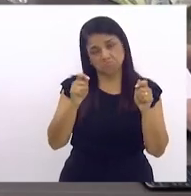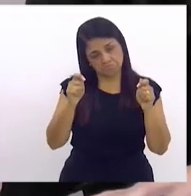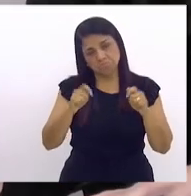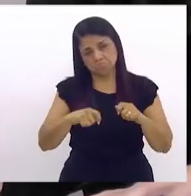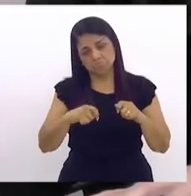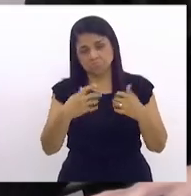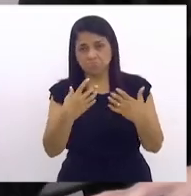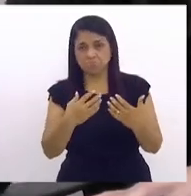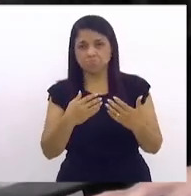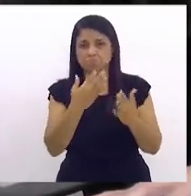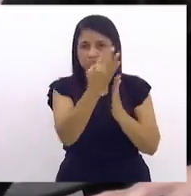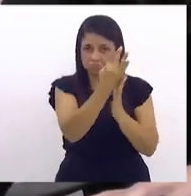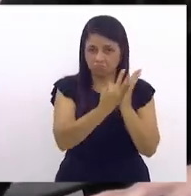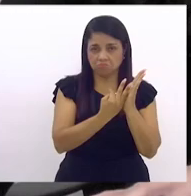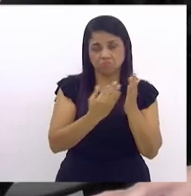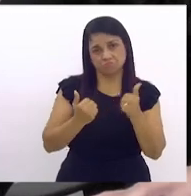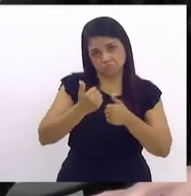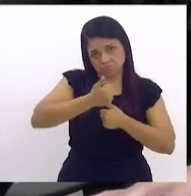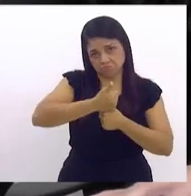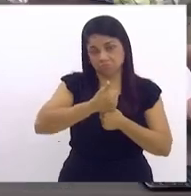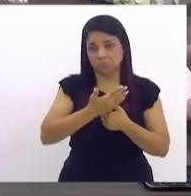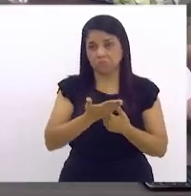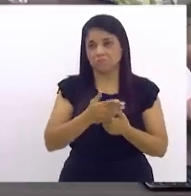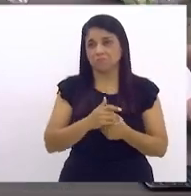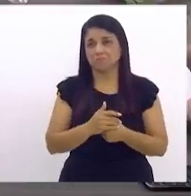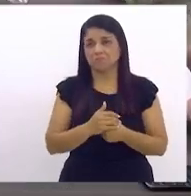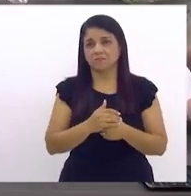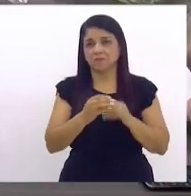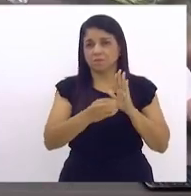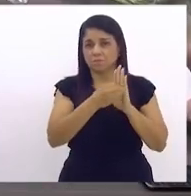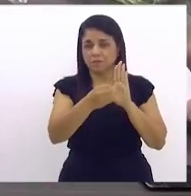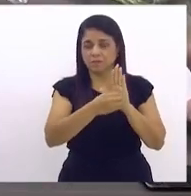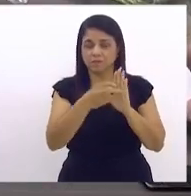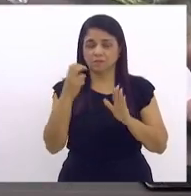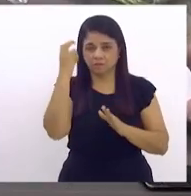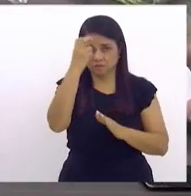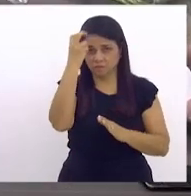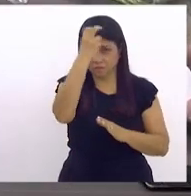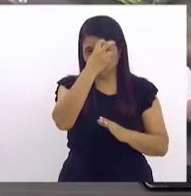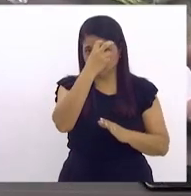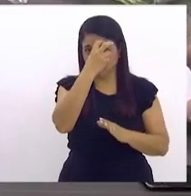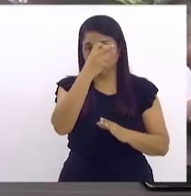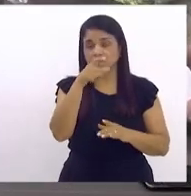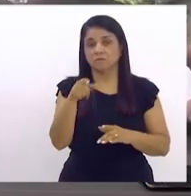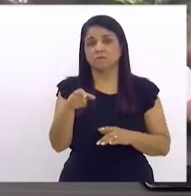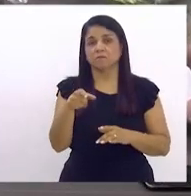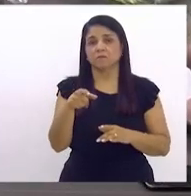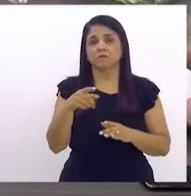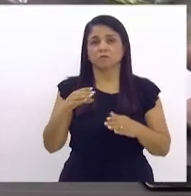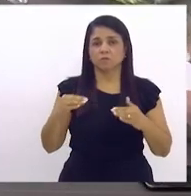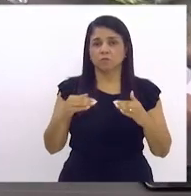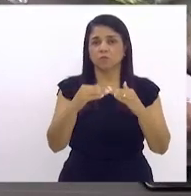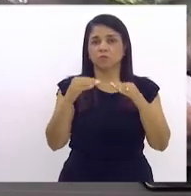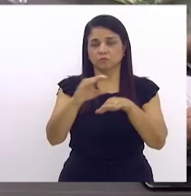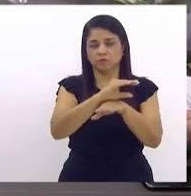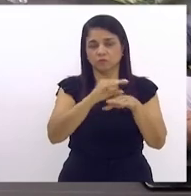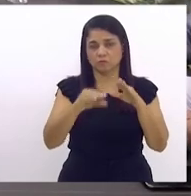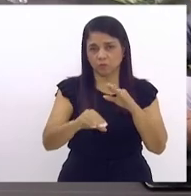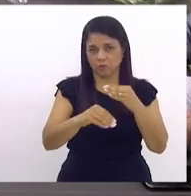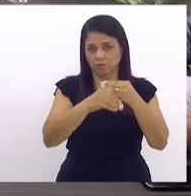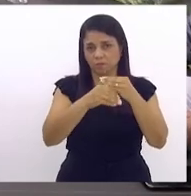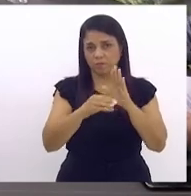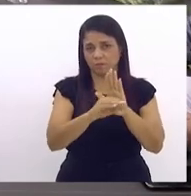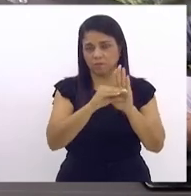É, substituiu o texto. Pode ser. Então, parecer da deputada Verônica Lima, pela constitucionalidade com emendas, concluindo